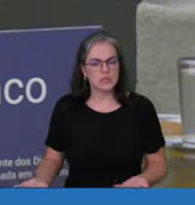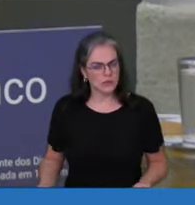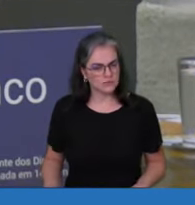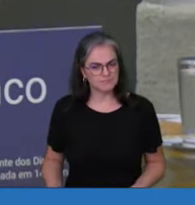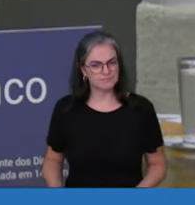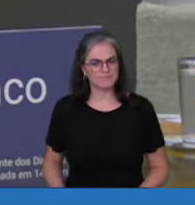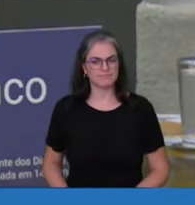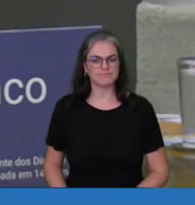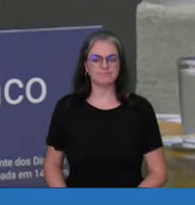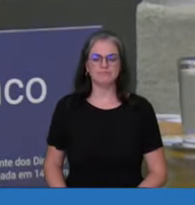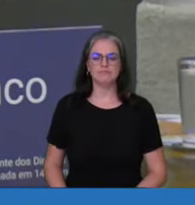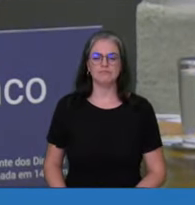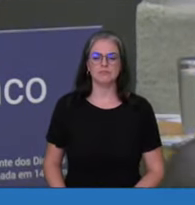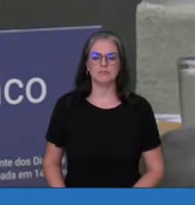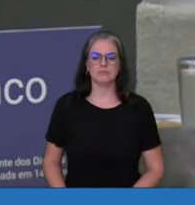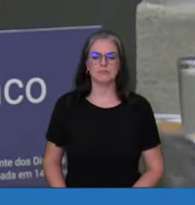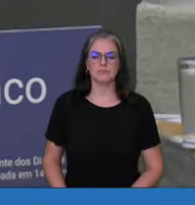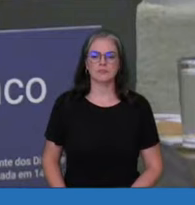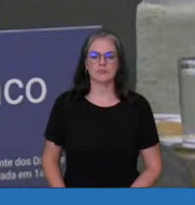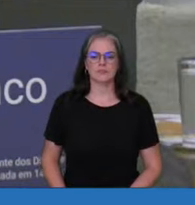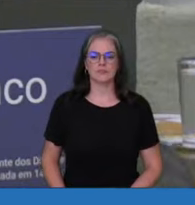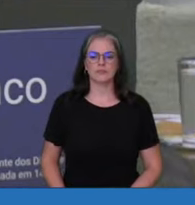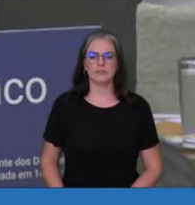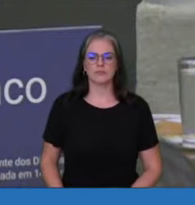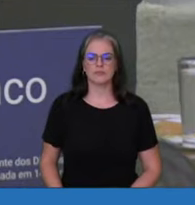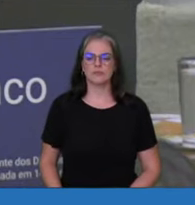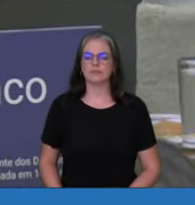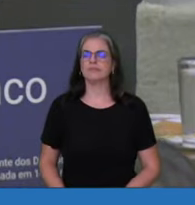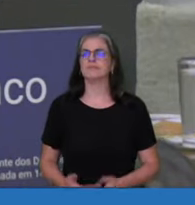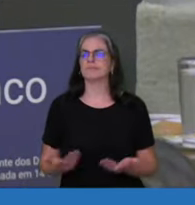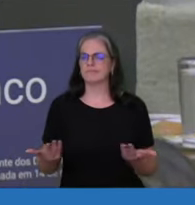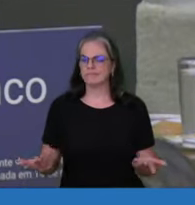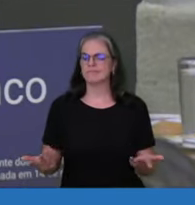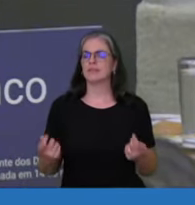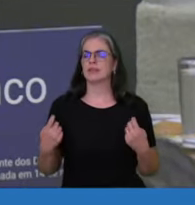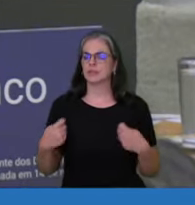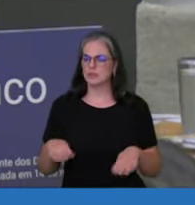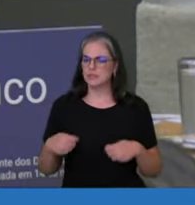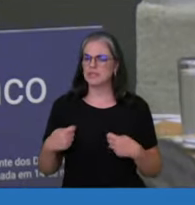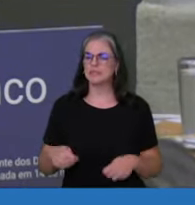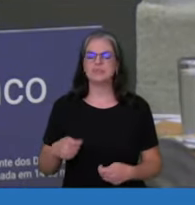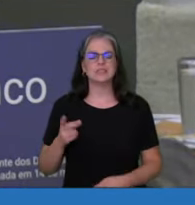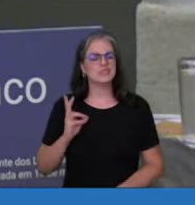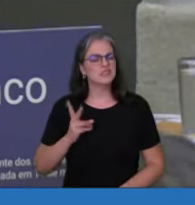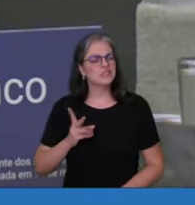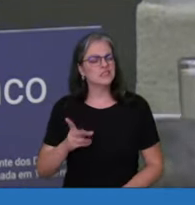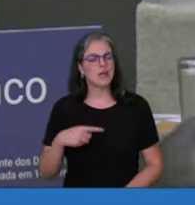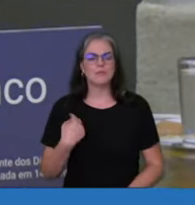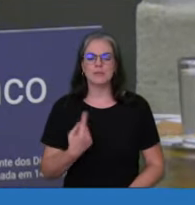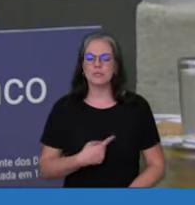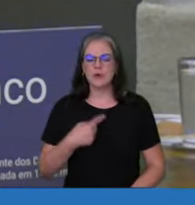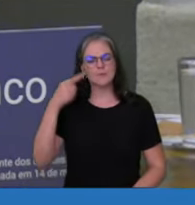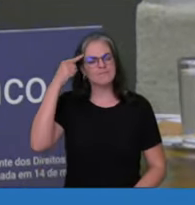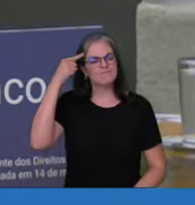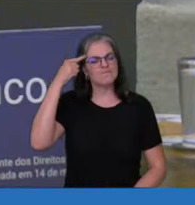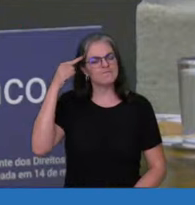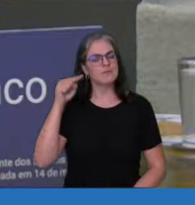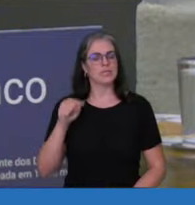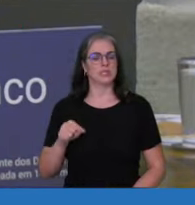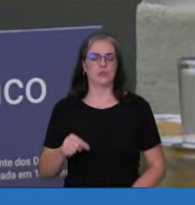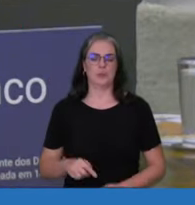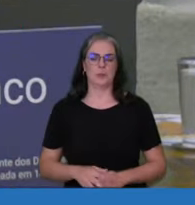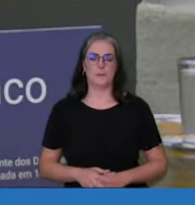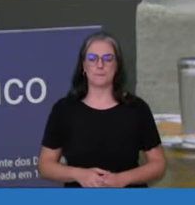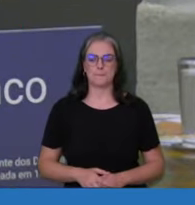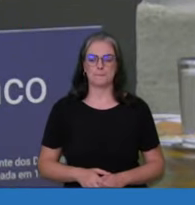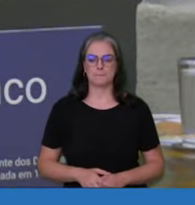as investigações sobre a morte de Marielle Anderson? Essas perguntas devem estar sempre na nossa referência. Aliás, nós